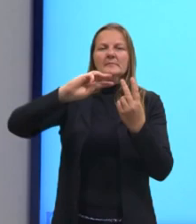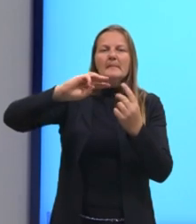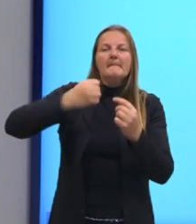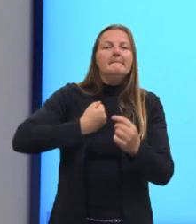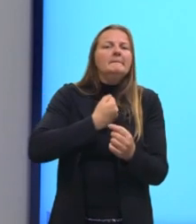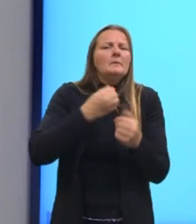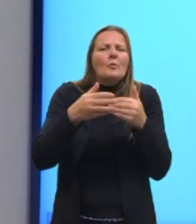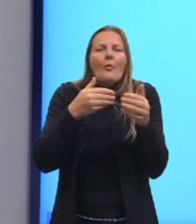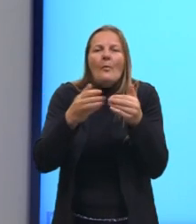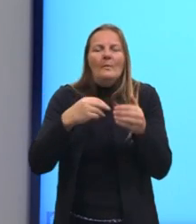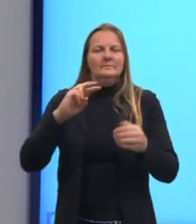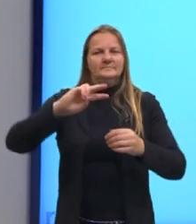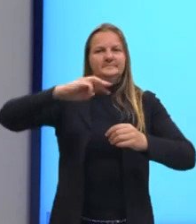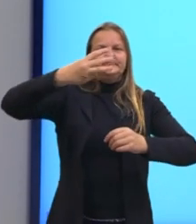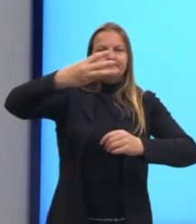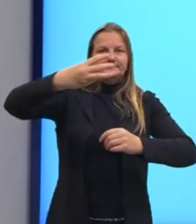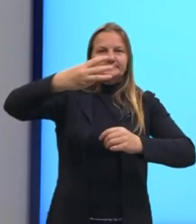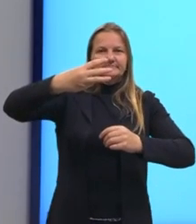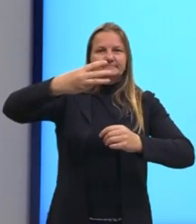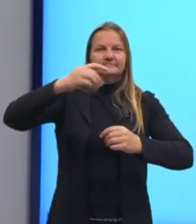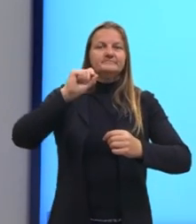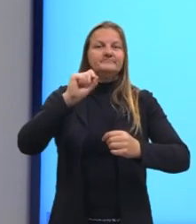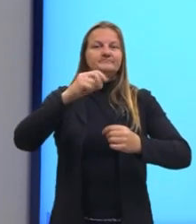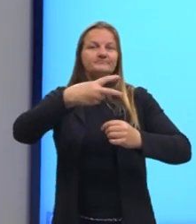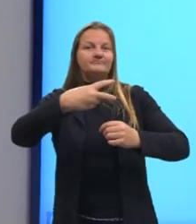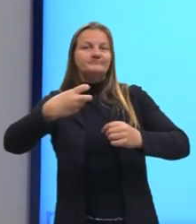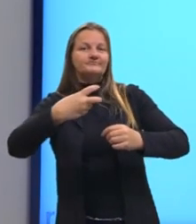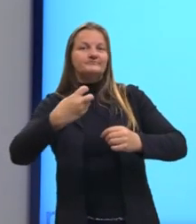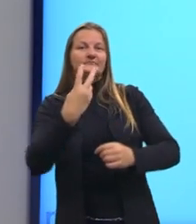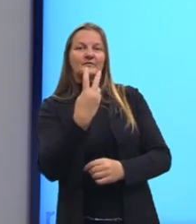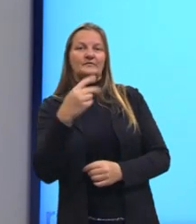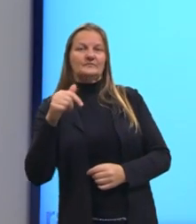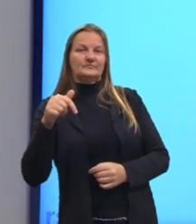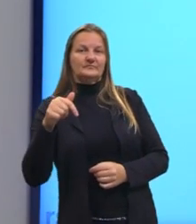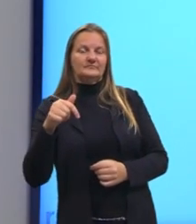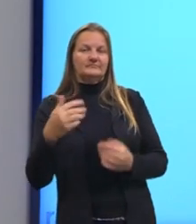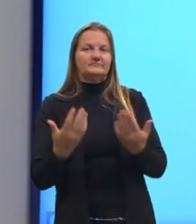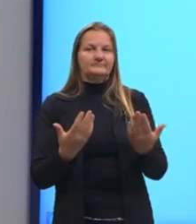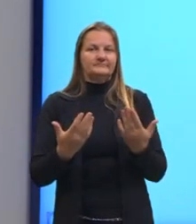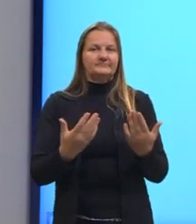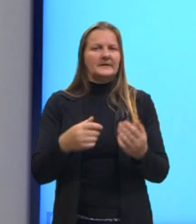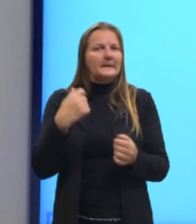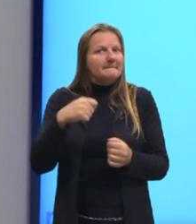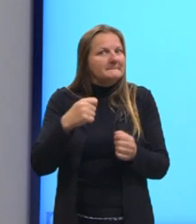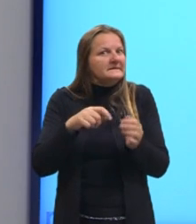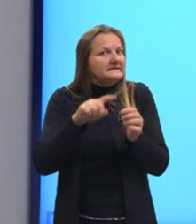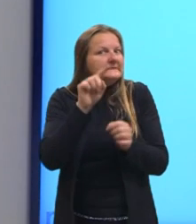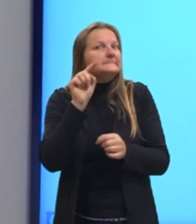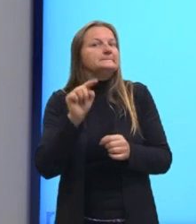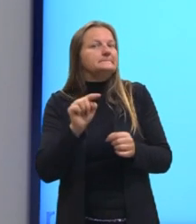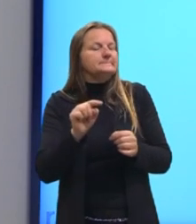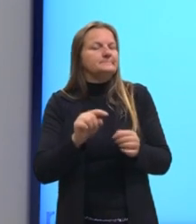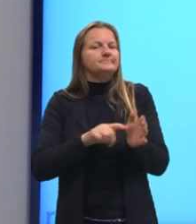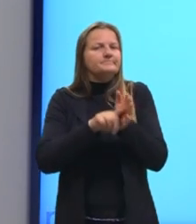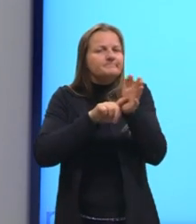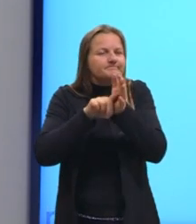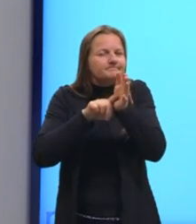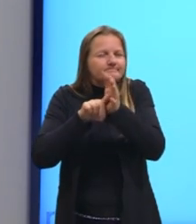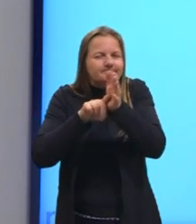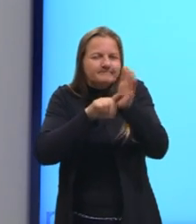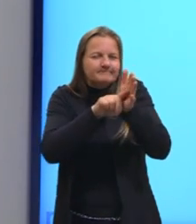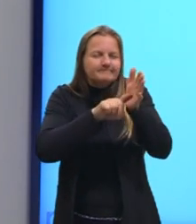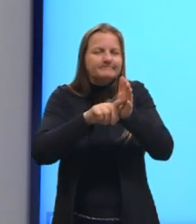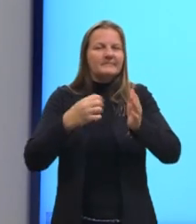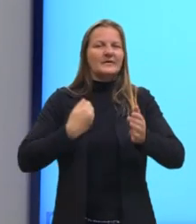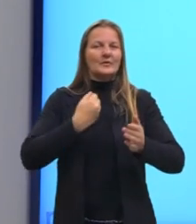cubo ou seja elevado a 3 resulta 27 aí a gente precisa determinar qual este valor